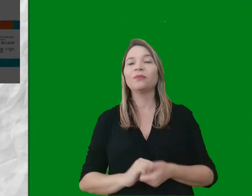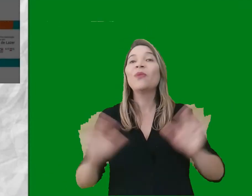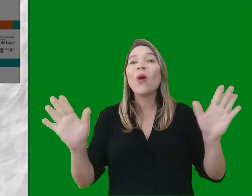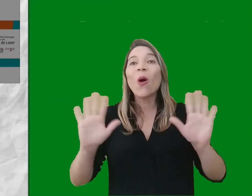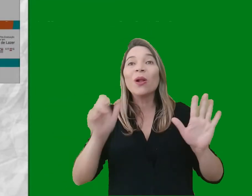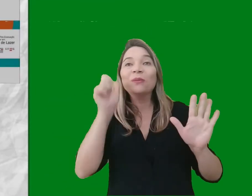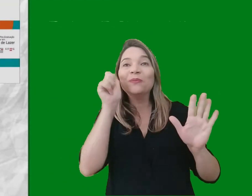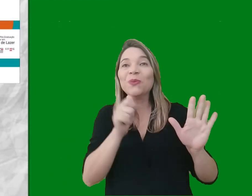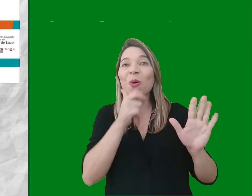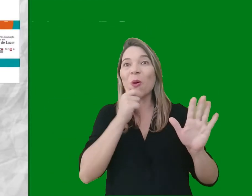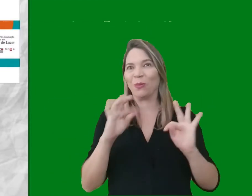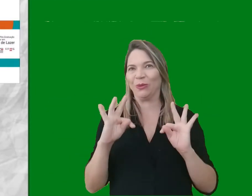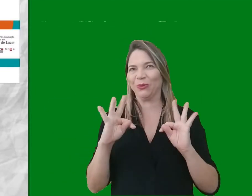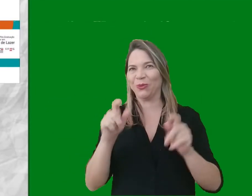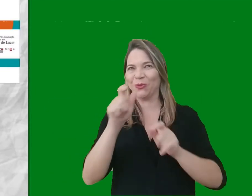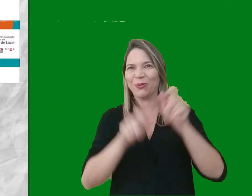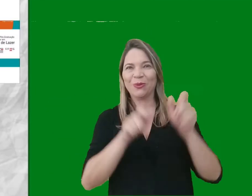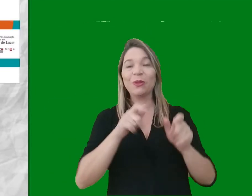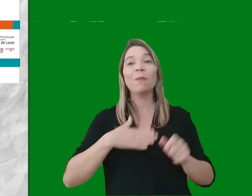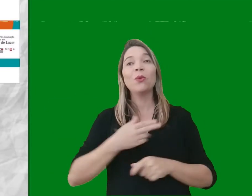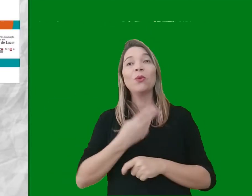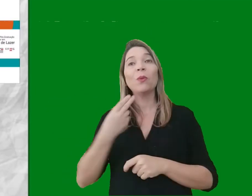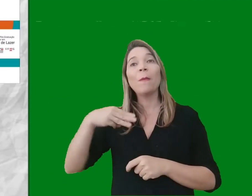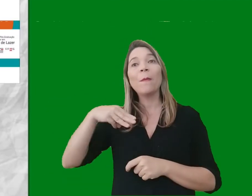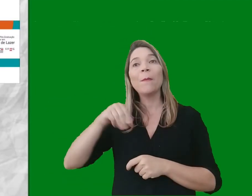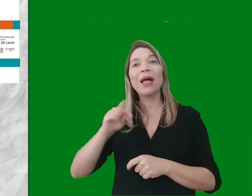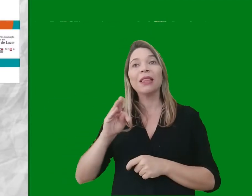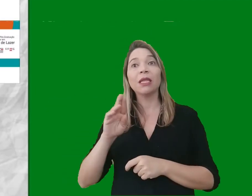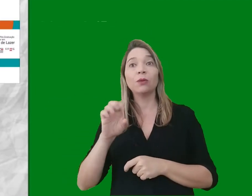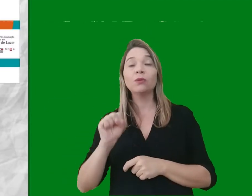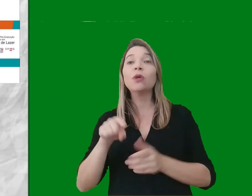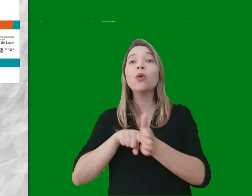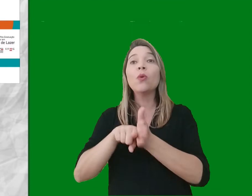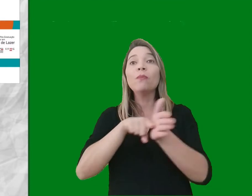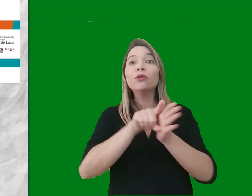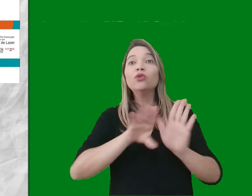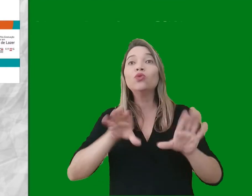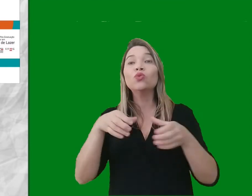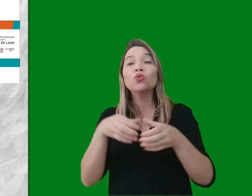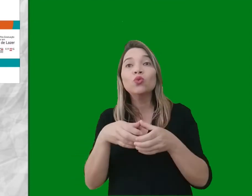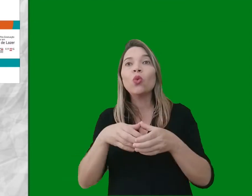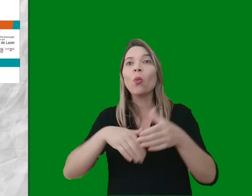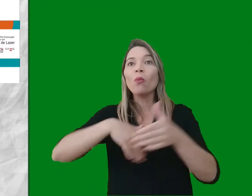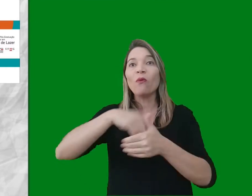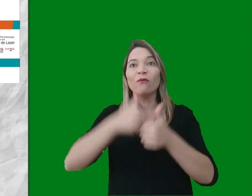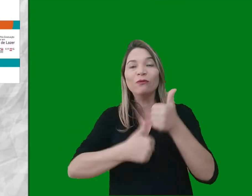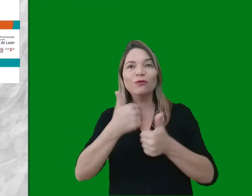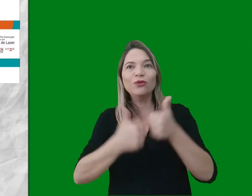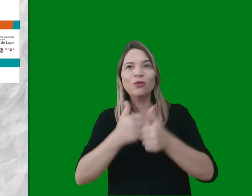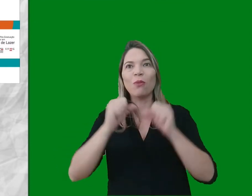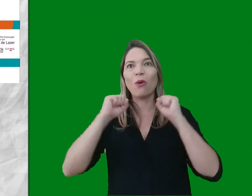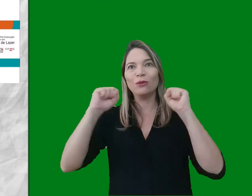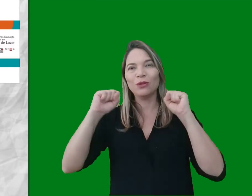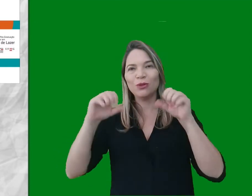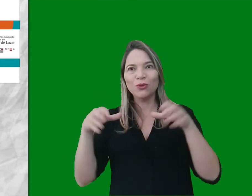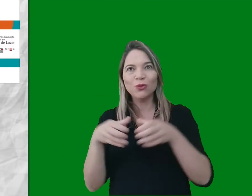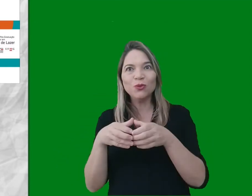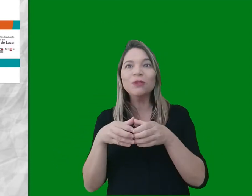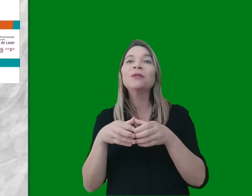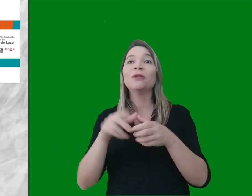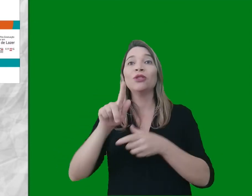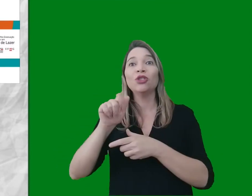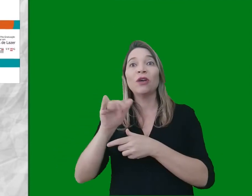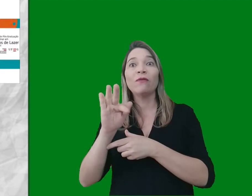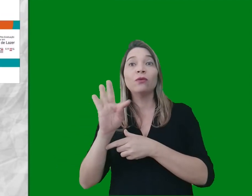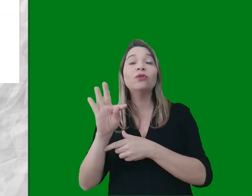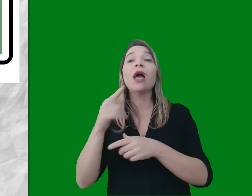Olá a todos, todas e todes. Eu sou Matheus Silva, pesquisador do Grupo de Estudos sobre Futebol e Torcidas, o GFUT, e doutorando em Estudos